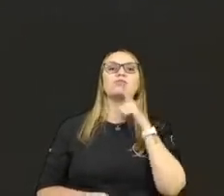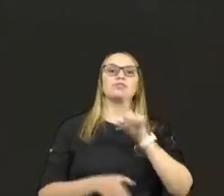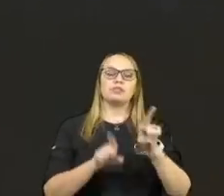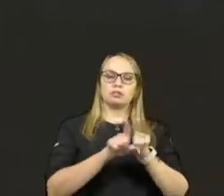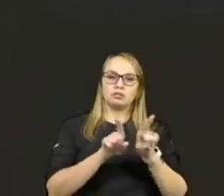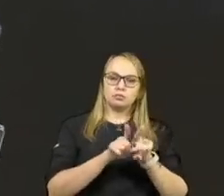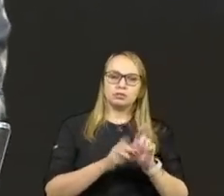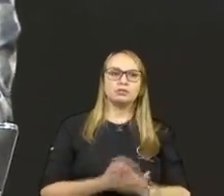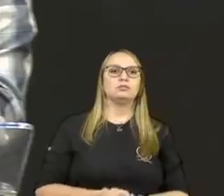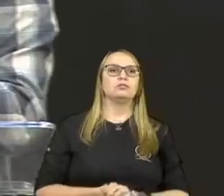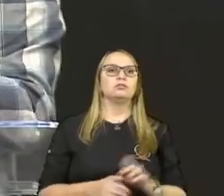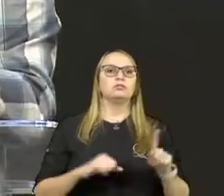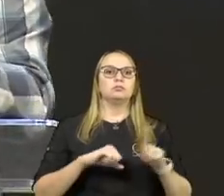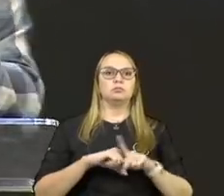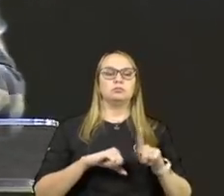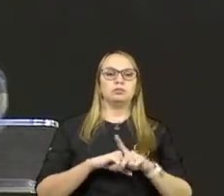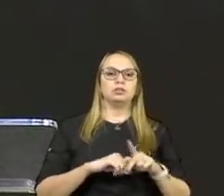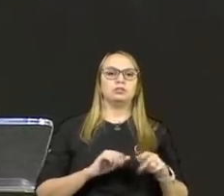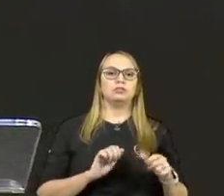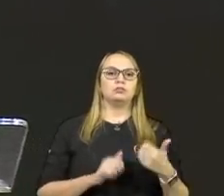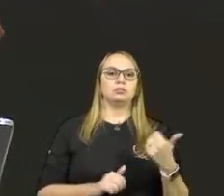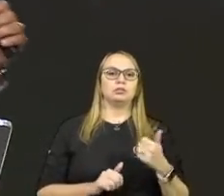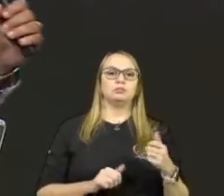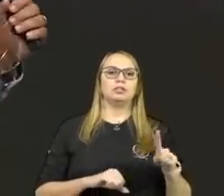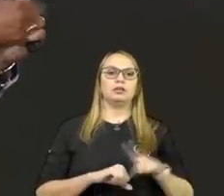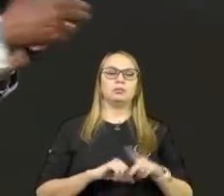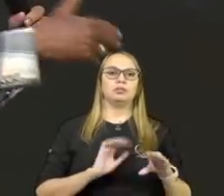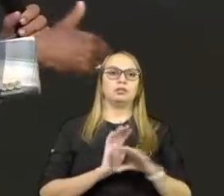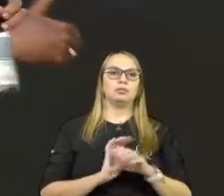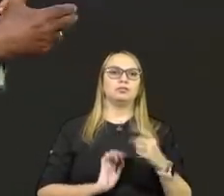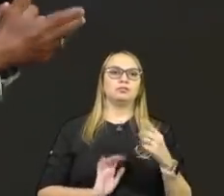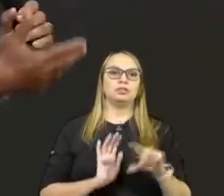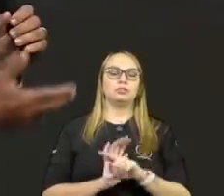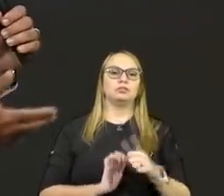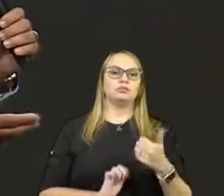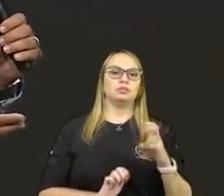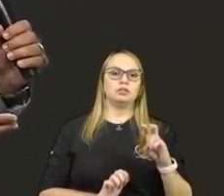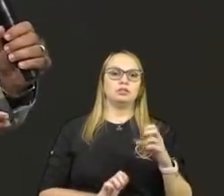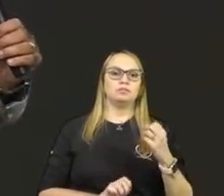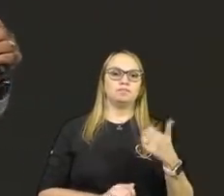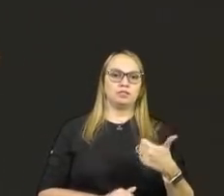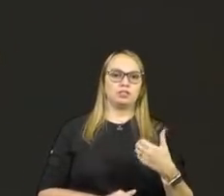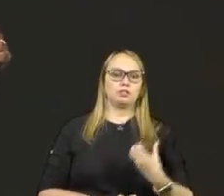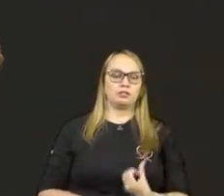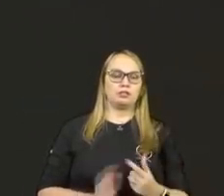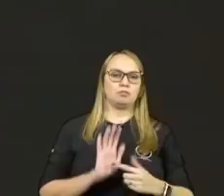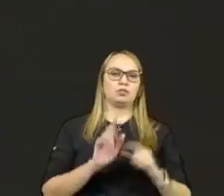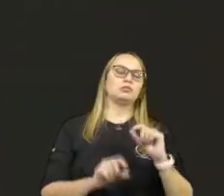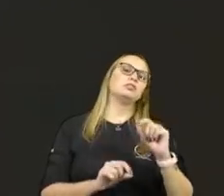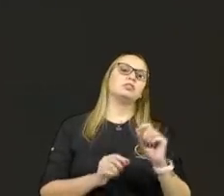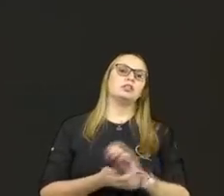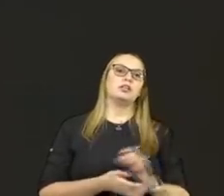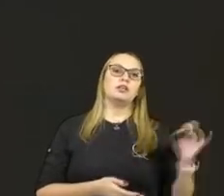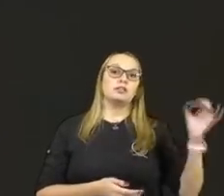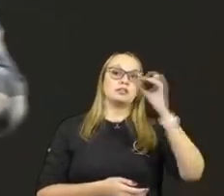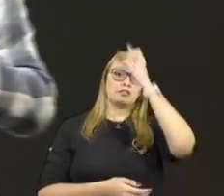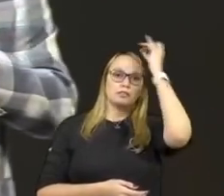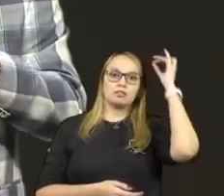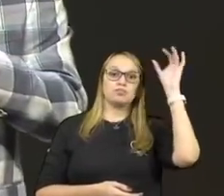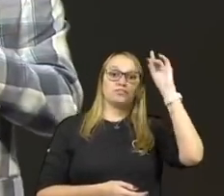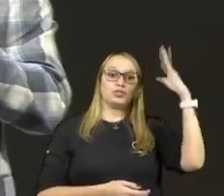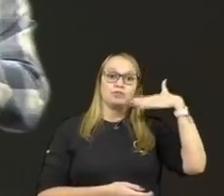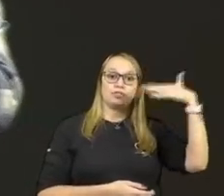Quando o apóstolo Pedro, em 1 Pedro, capítulo 1, versículo 15 e 16, como é santo aquele que vos